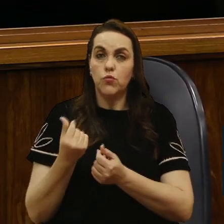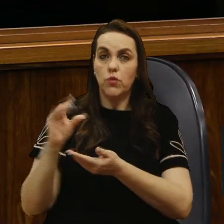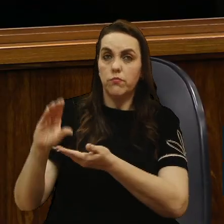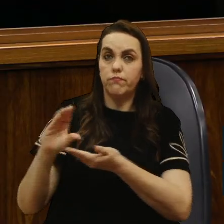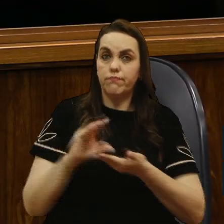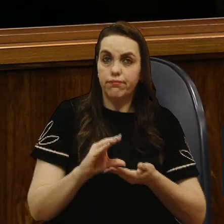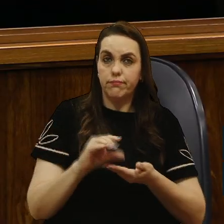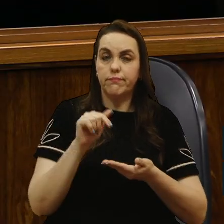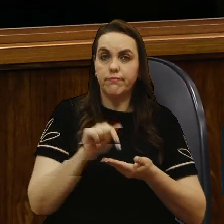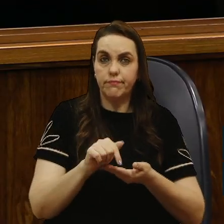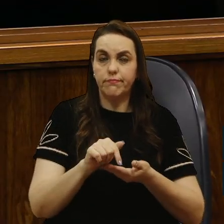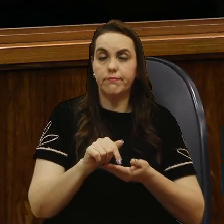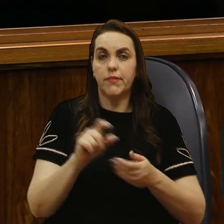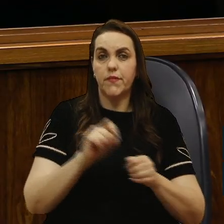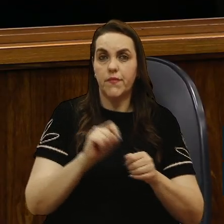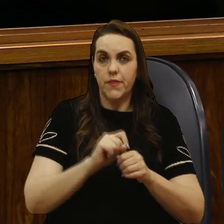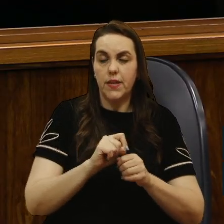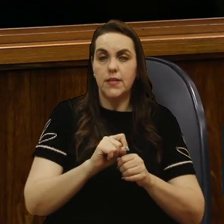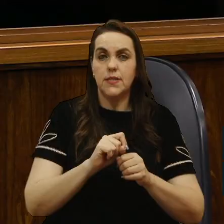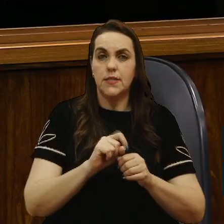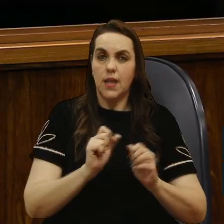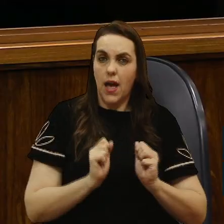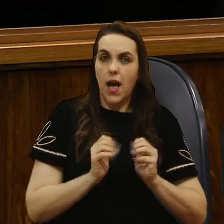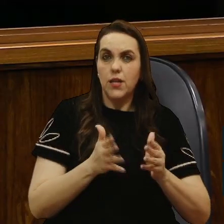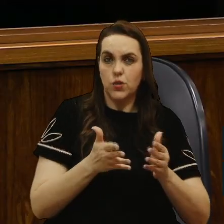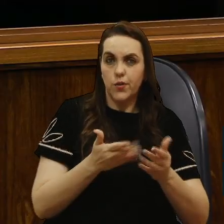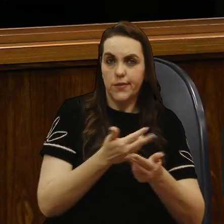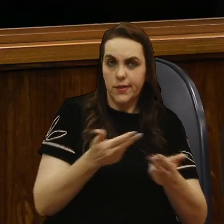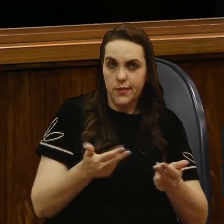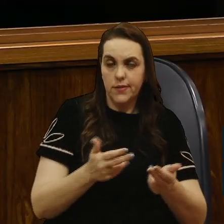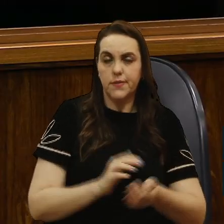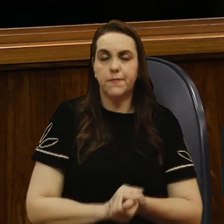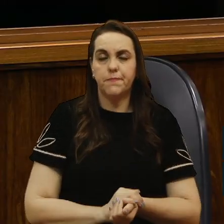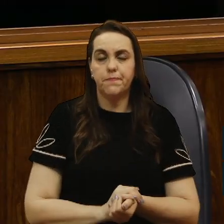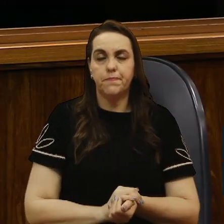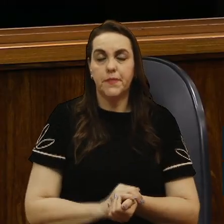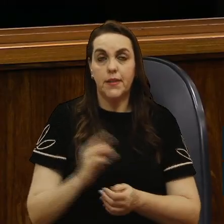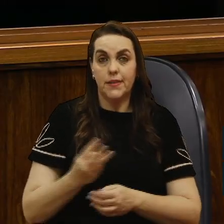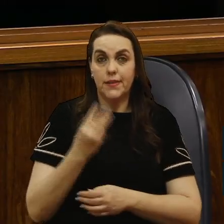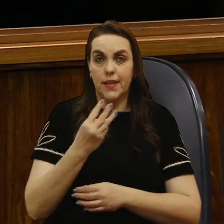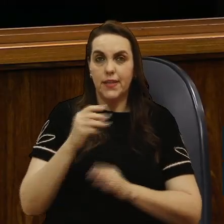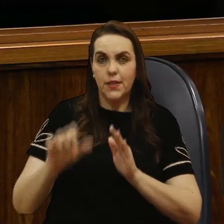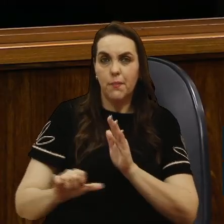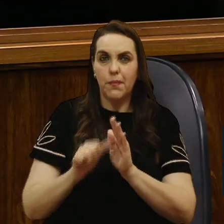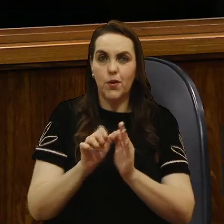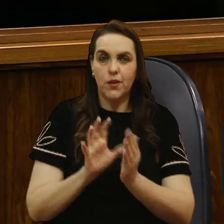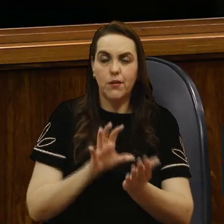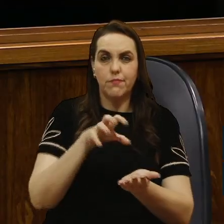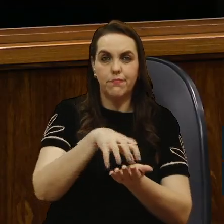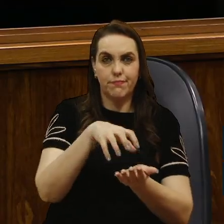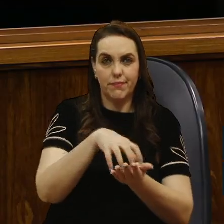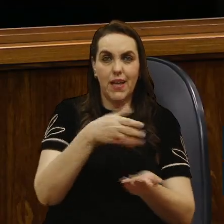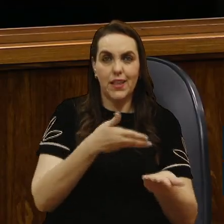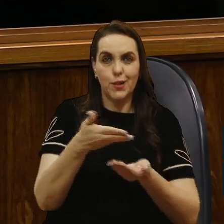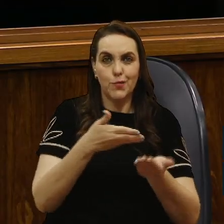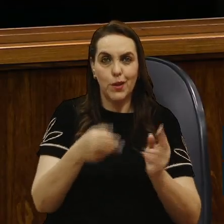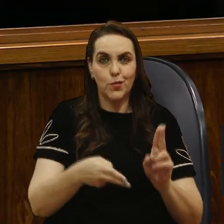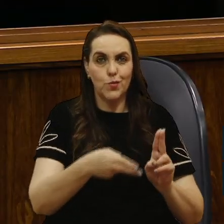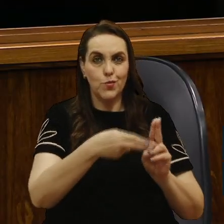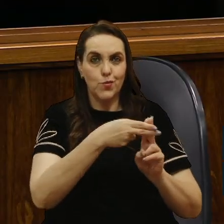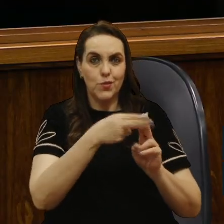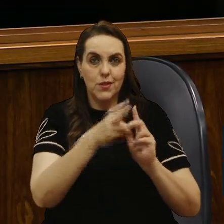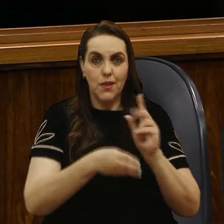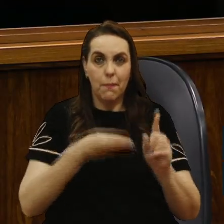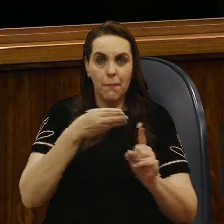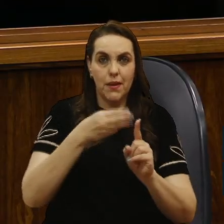foram empregados na execução dessas ações? 3. Das melhorias nas unidades que atendem o SUS, meta